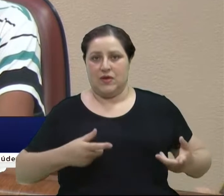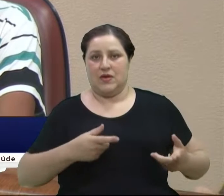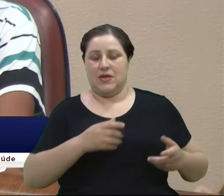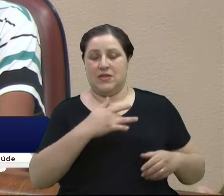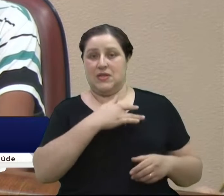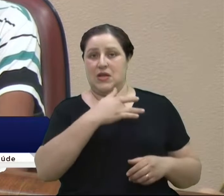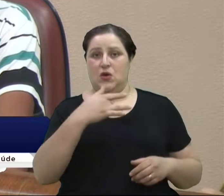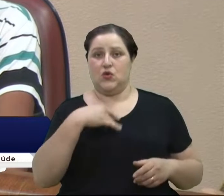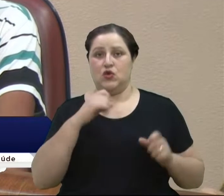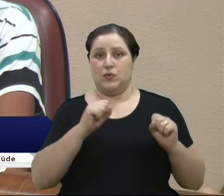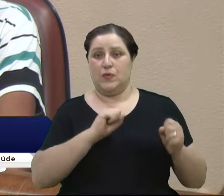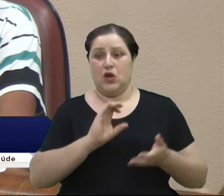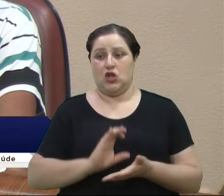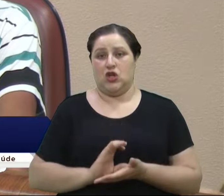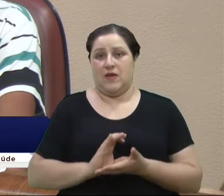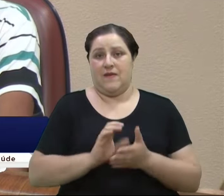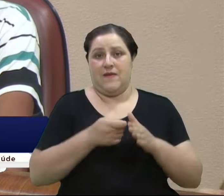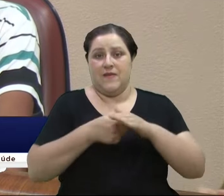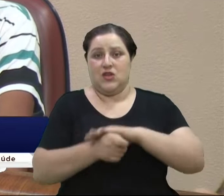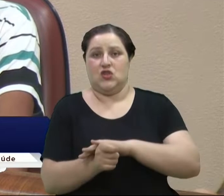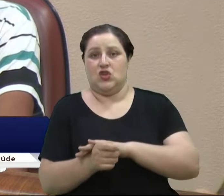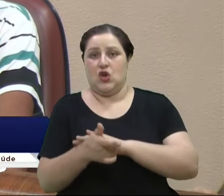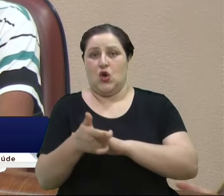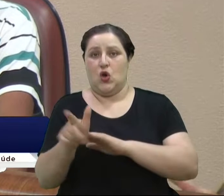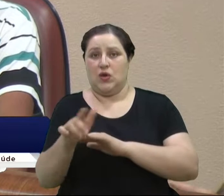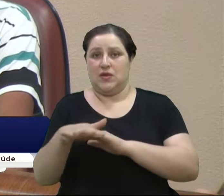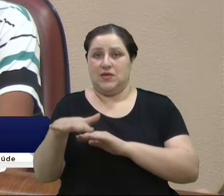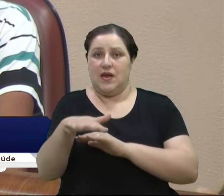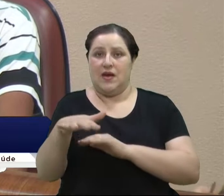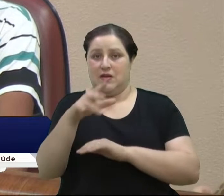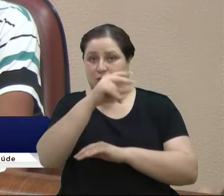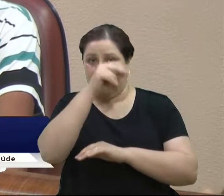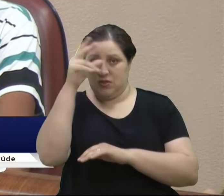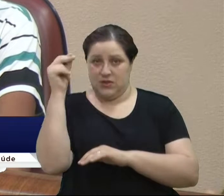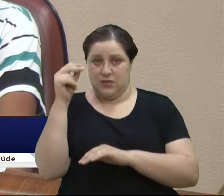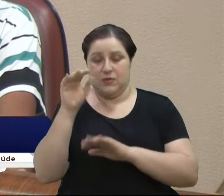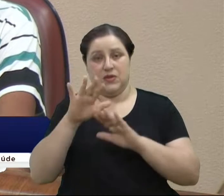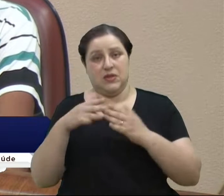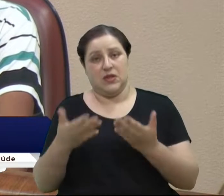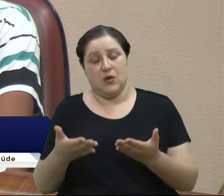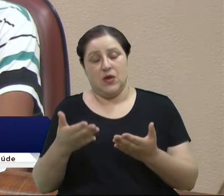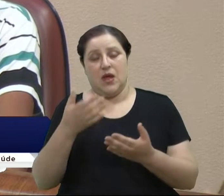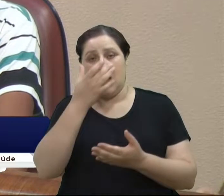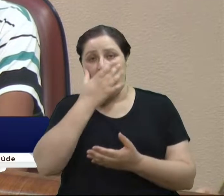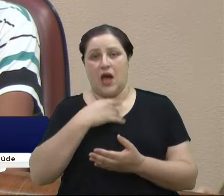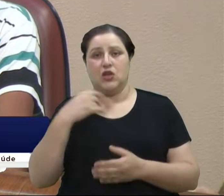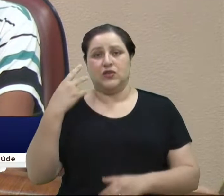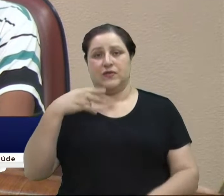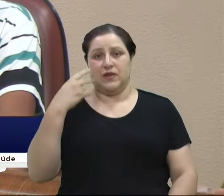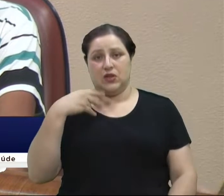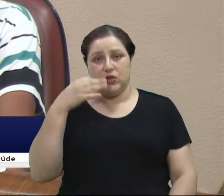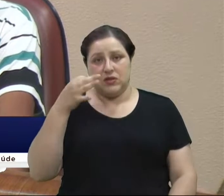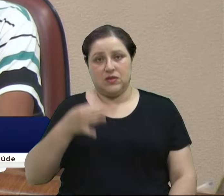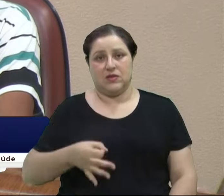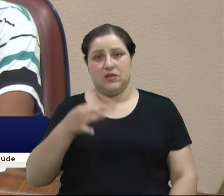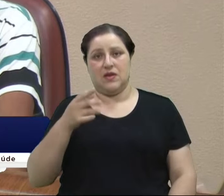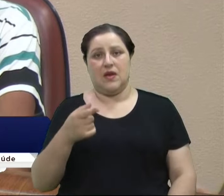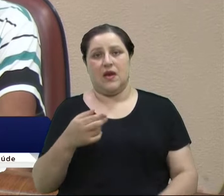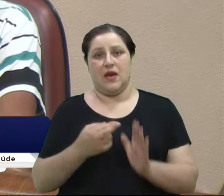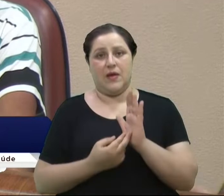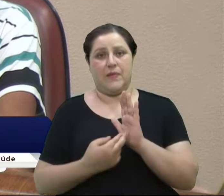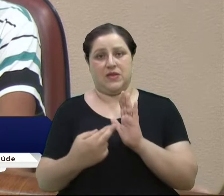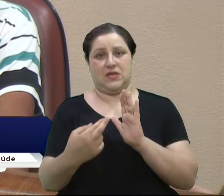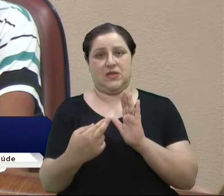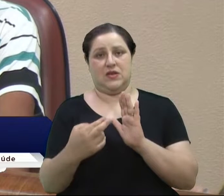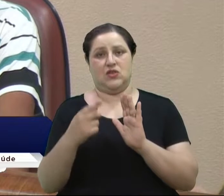ser investido em outras áreas do nosso município. Então, acho que os vereadores, com certeza, são os representantes,